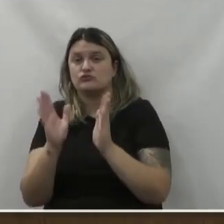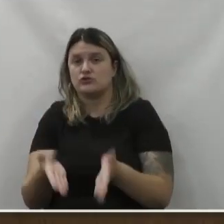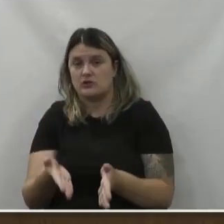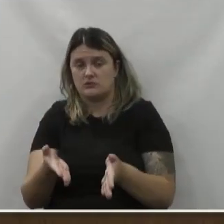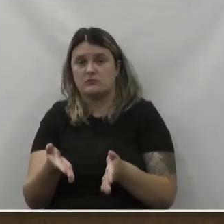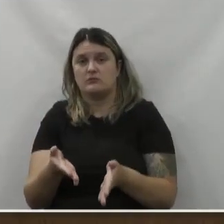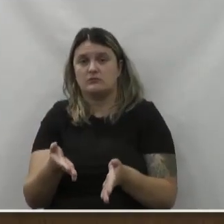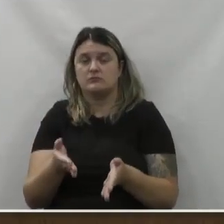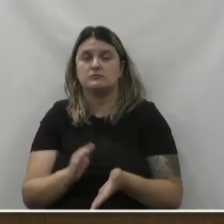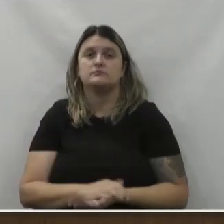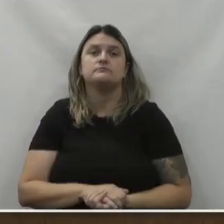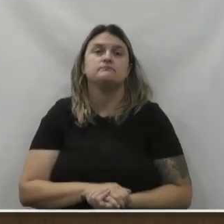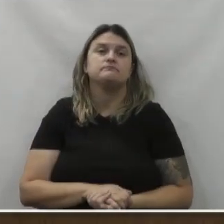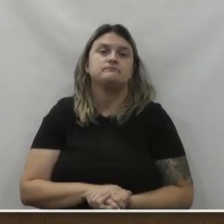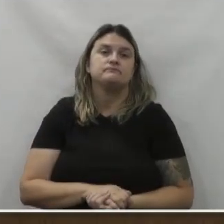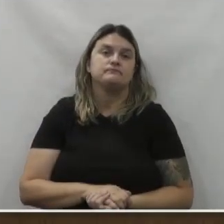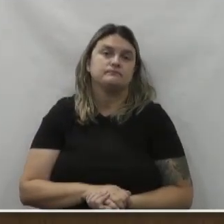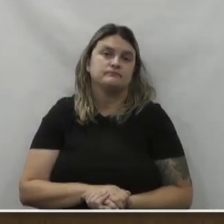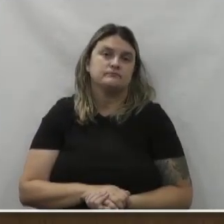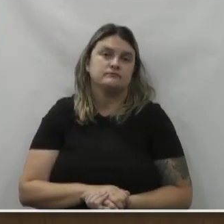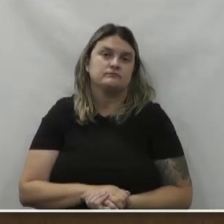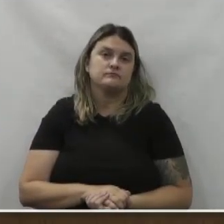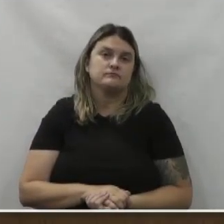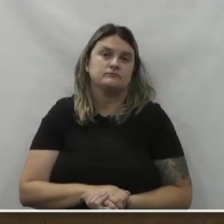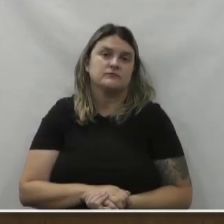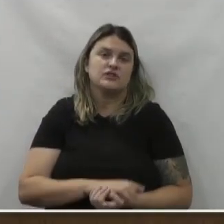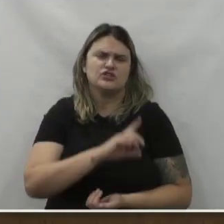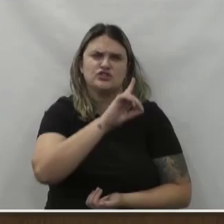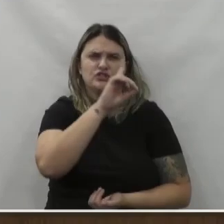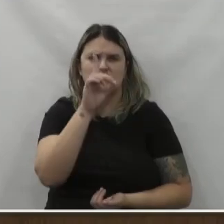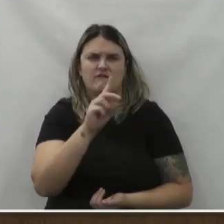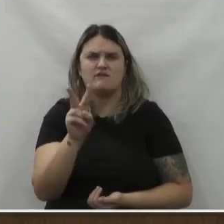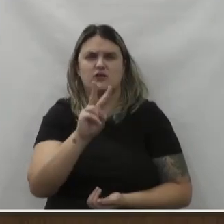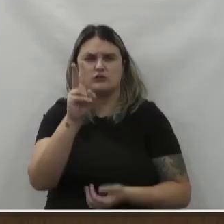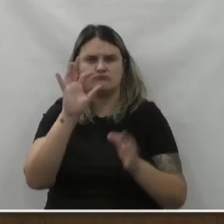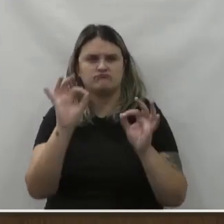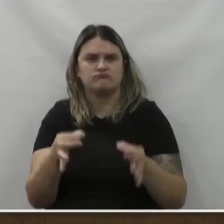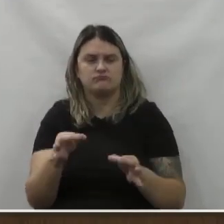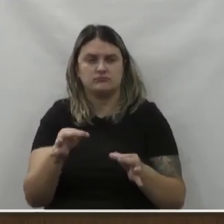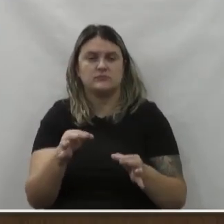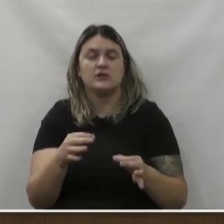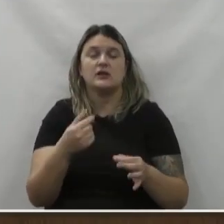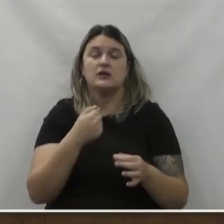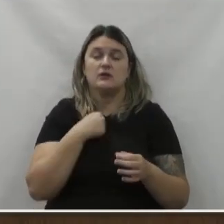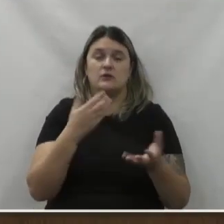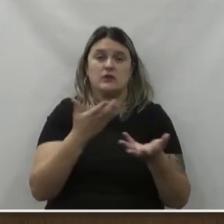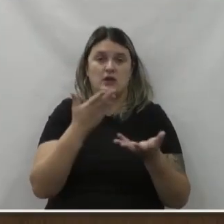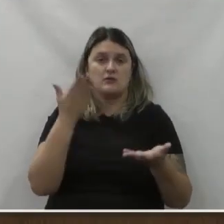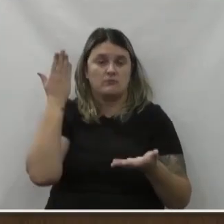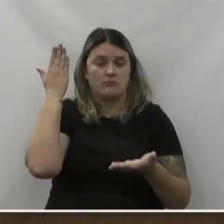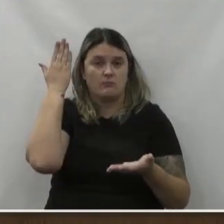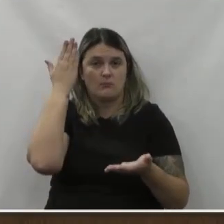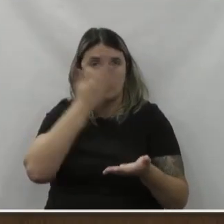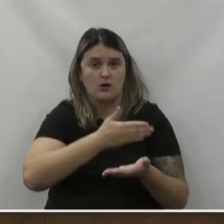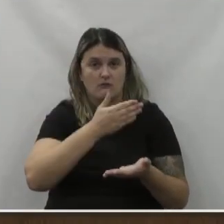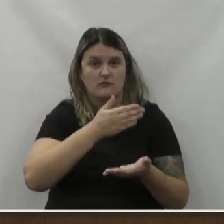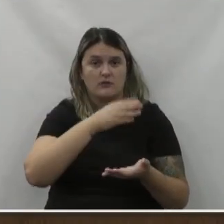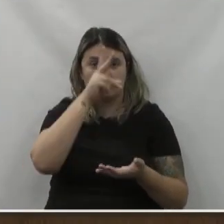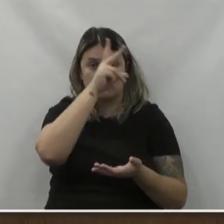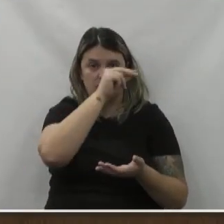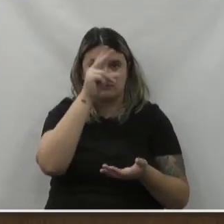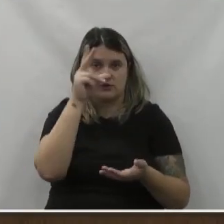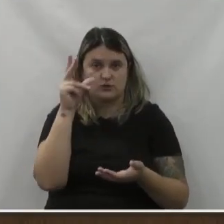enfermagem estão sendo realizados em datas e valores corretos. Solicita-se a comprovação dos valores recebidos